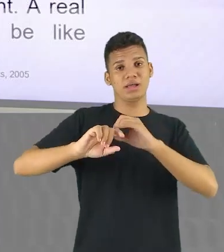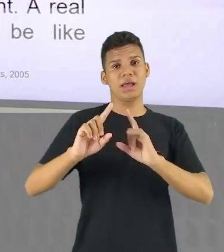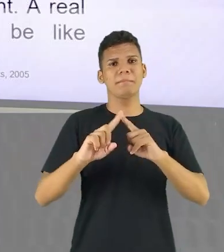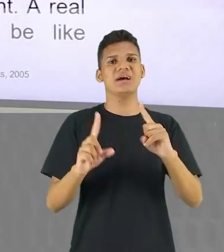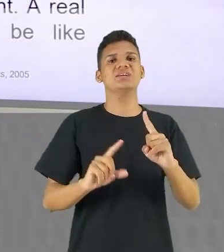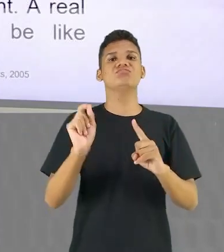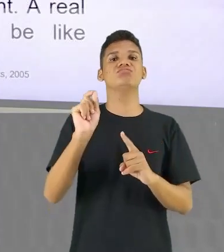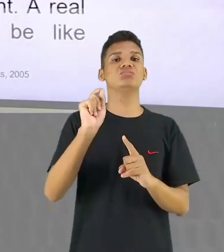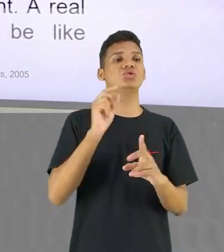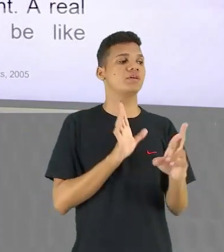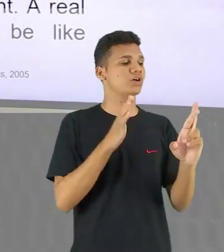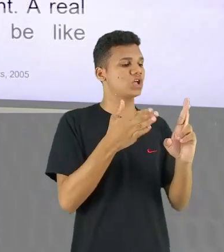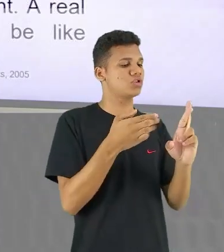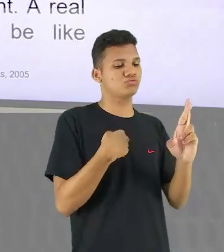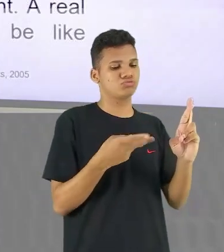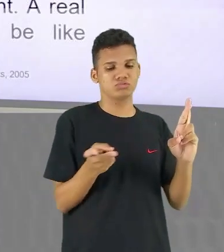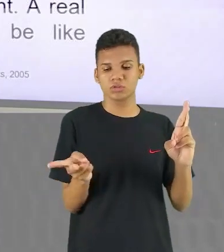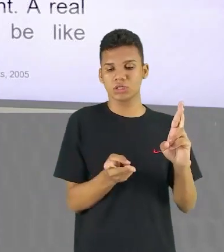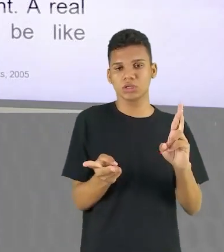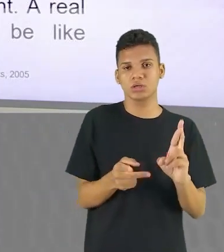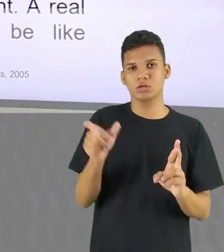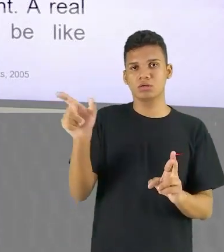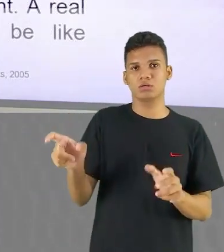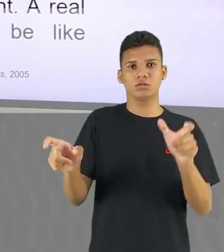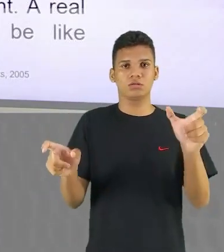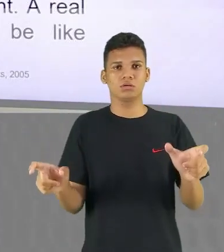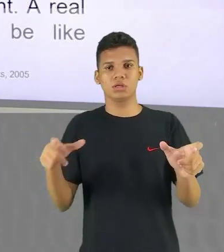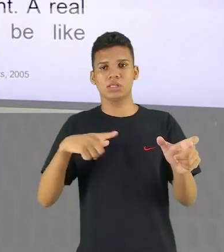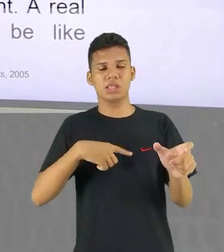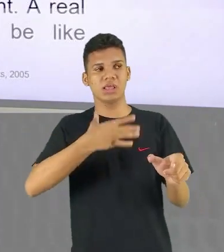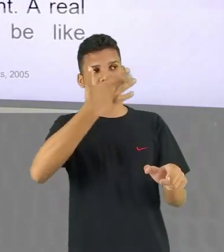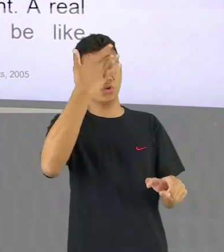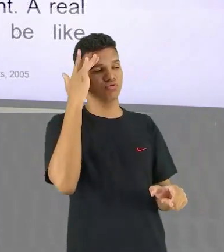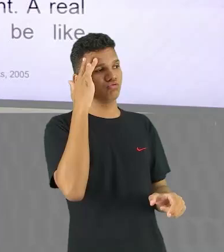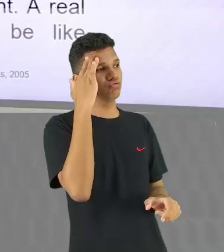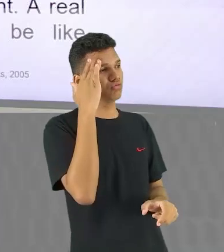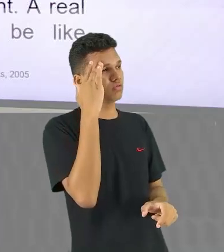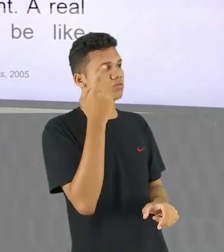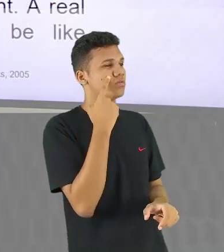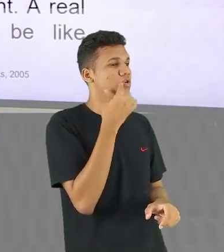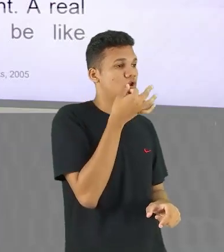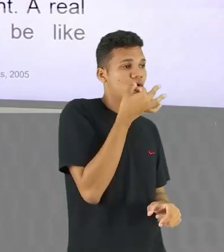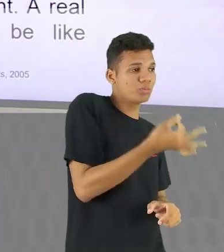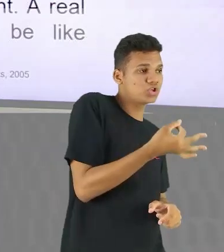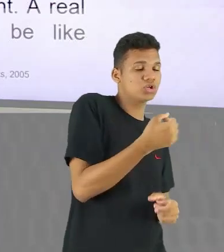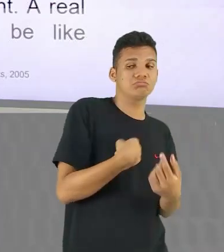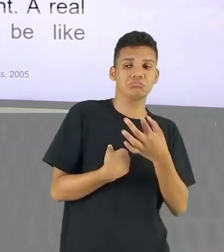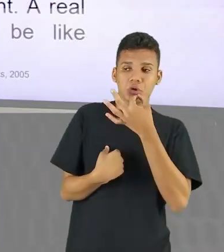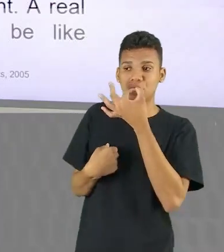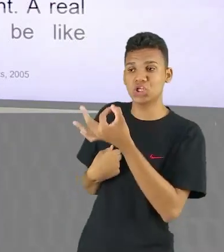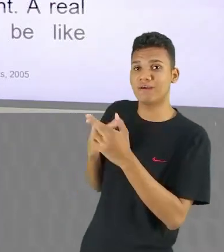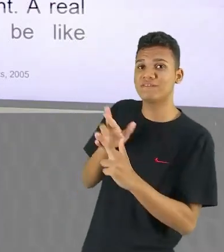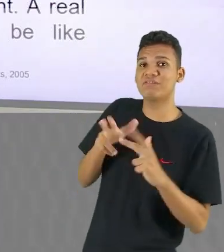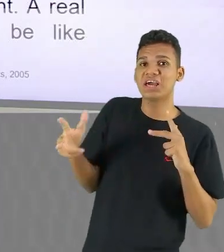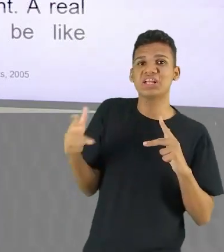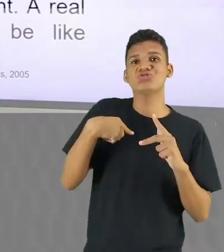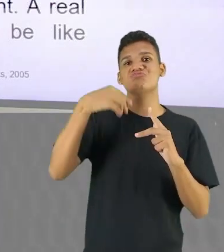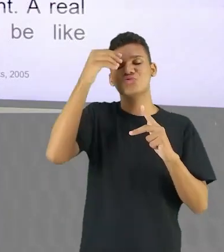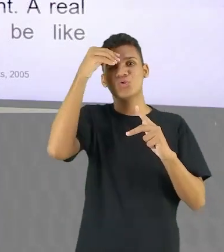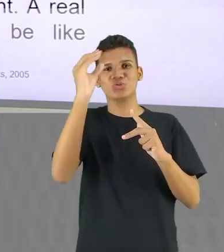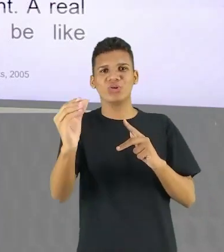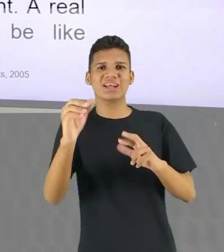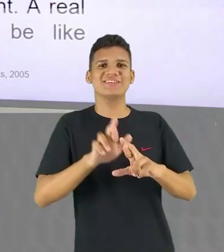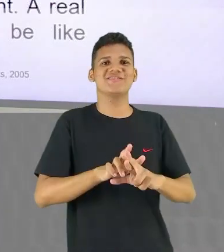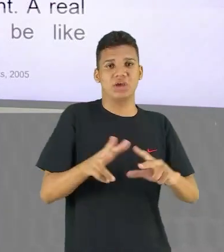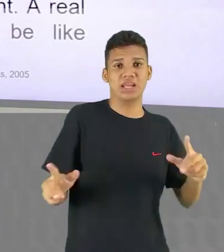esse casal, que são 2 pessoas com pontos de vista diferentes, com realidades e culturas diferentes, e como nessas